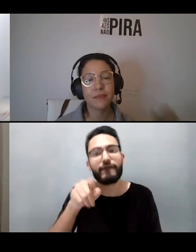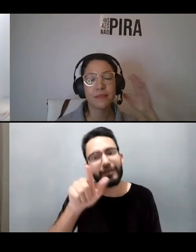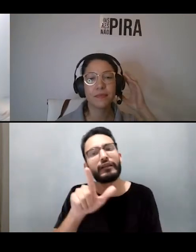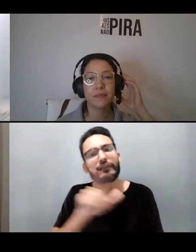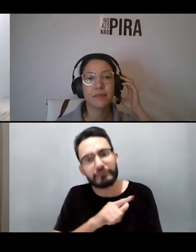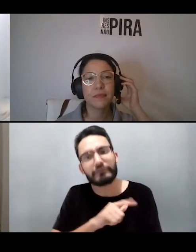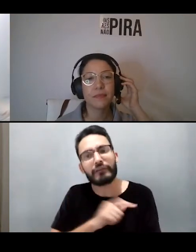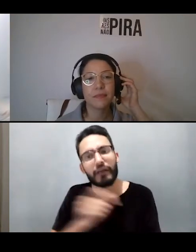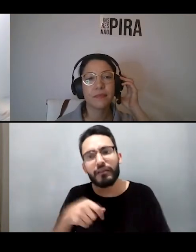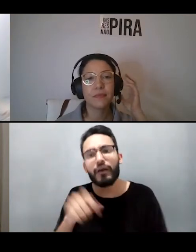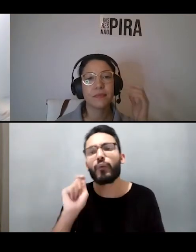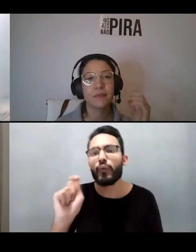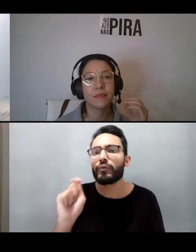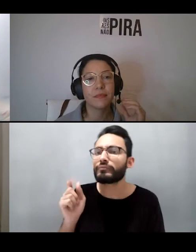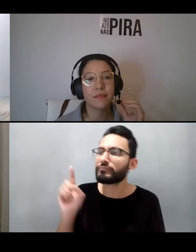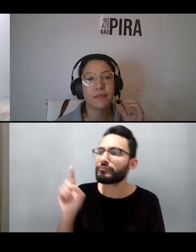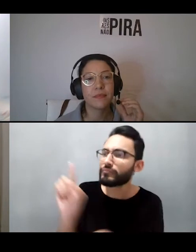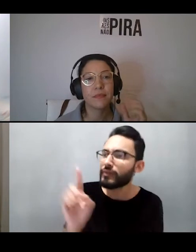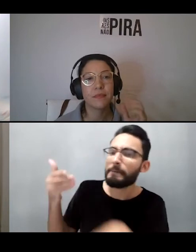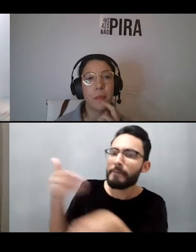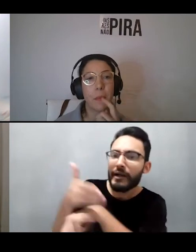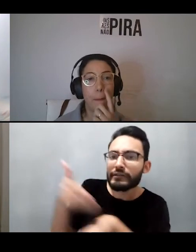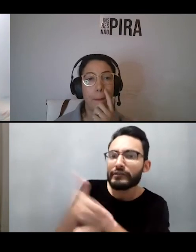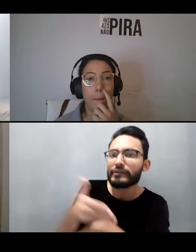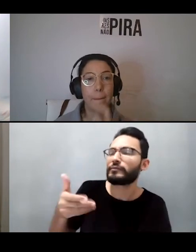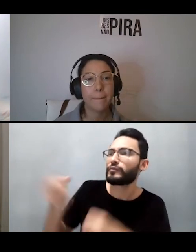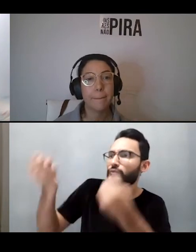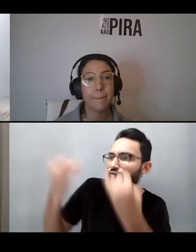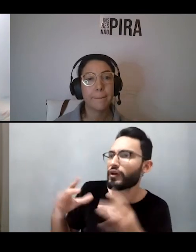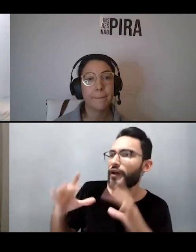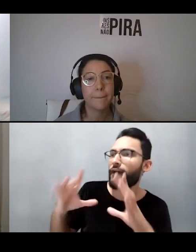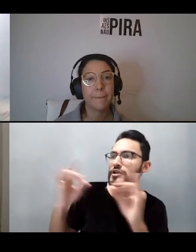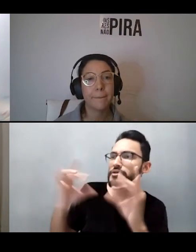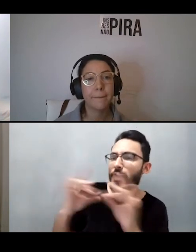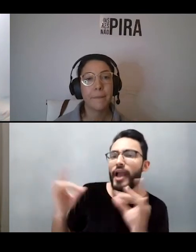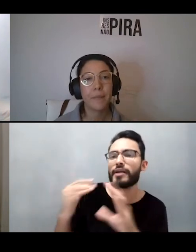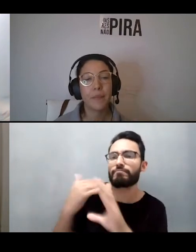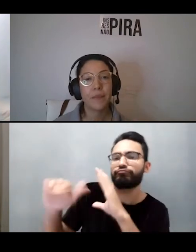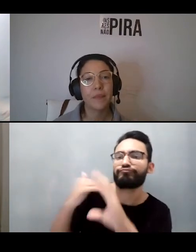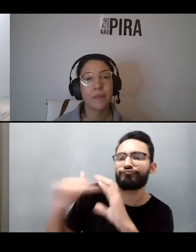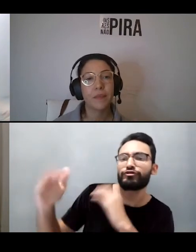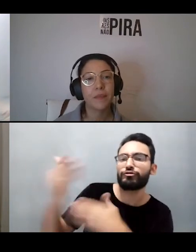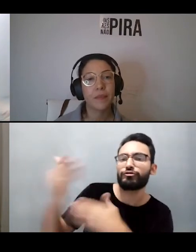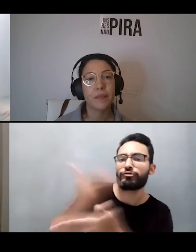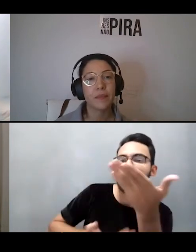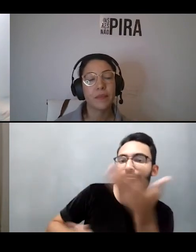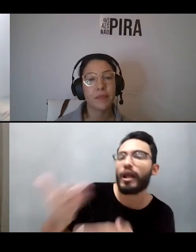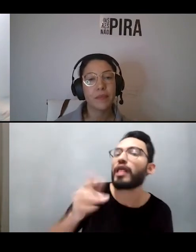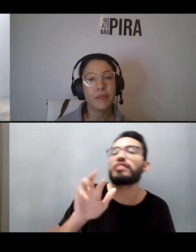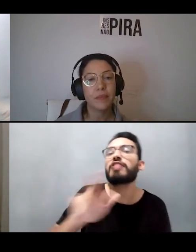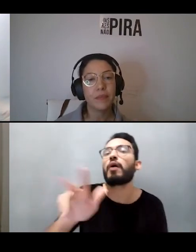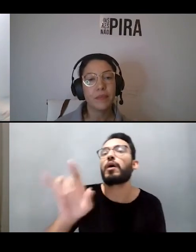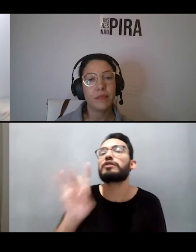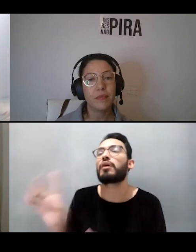uma escuta ativa, né? Que você participe, que você dê feedbacks, compartilhe conteúdos, né? Não esteja lá só por estar, né? Faça